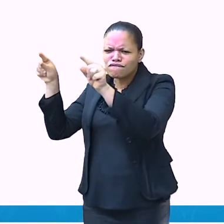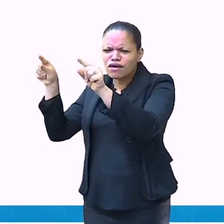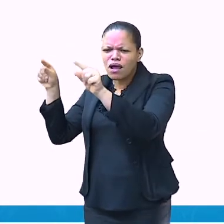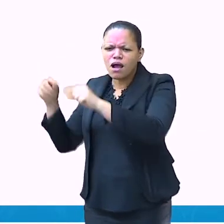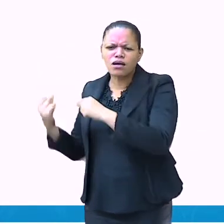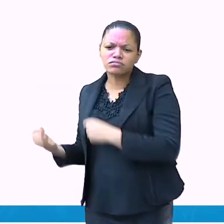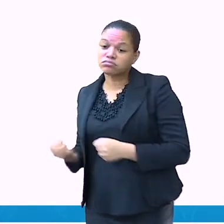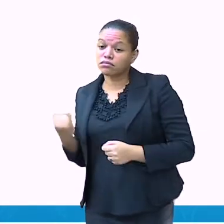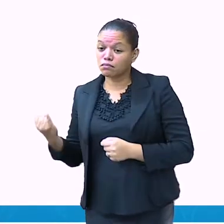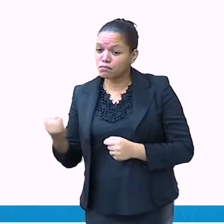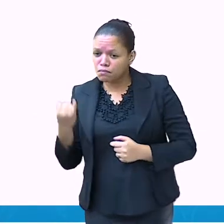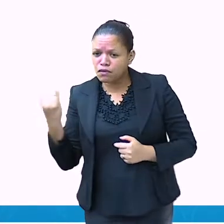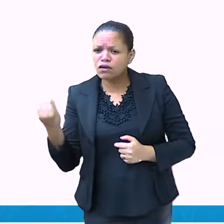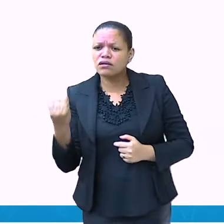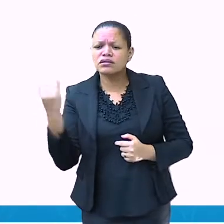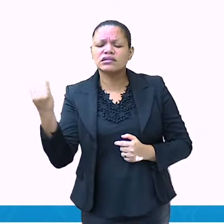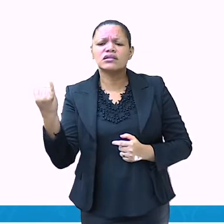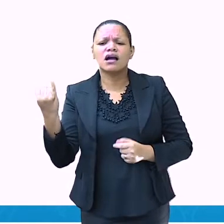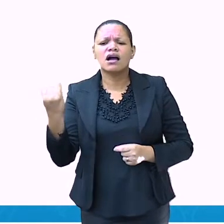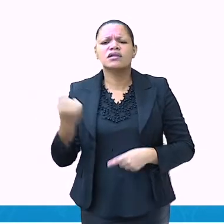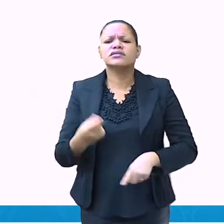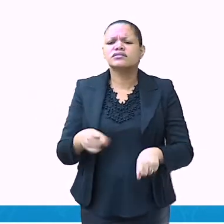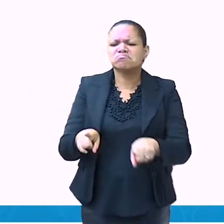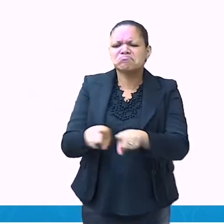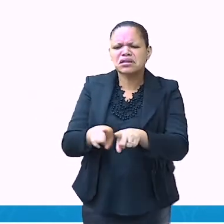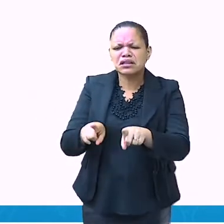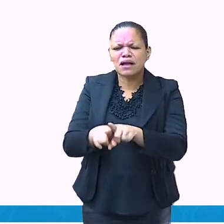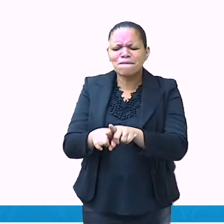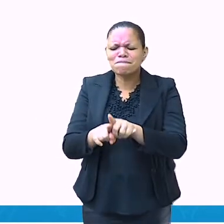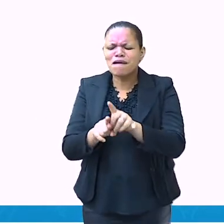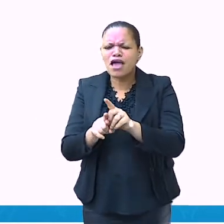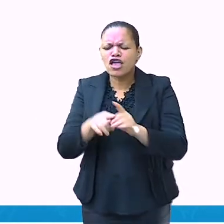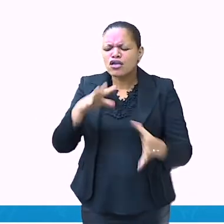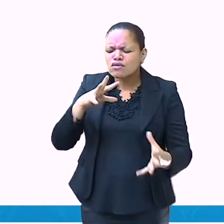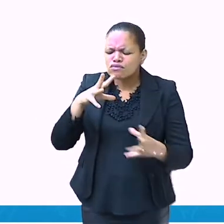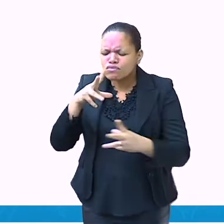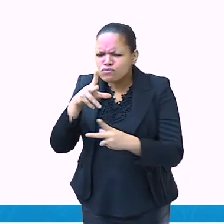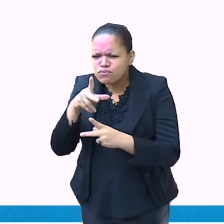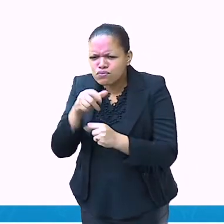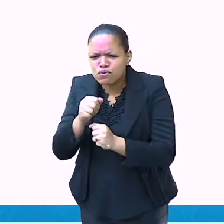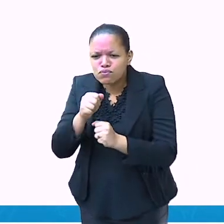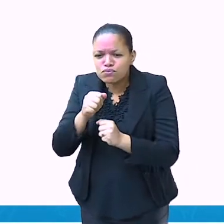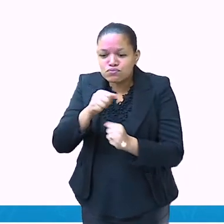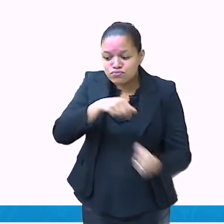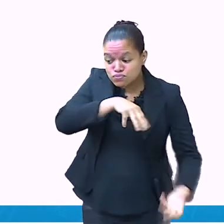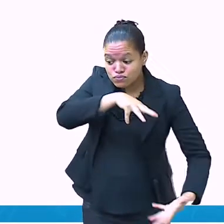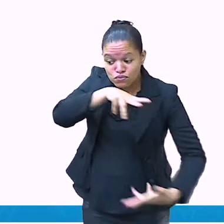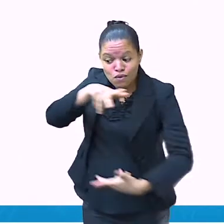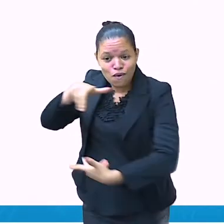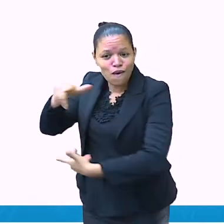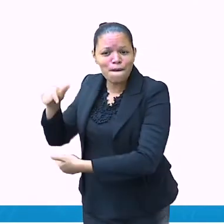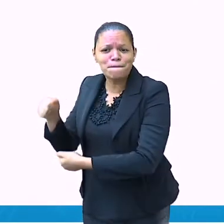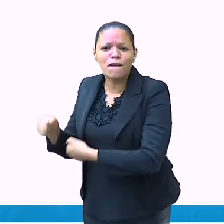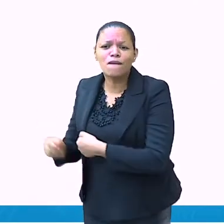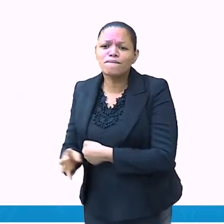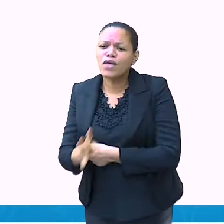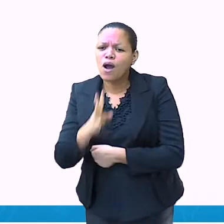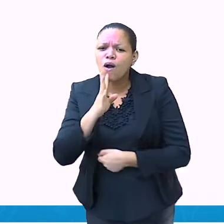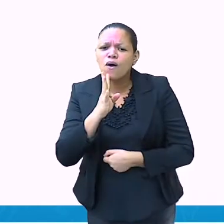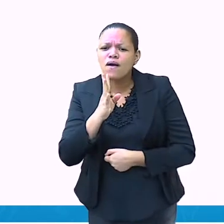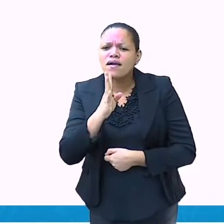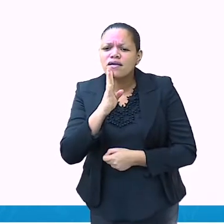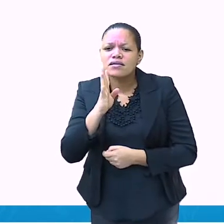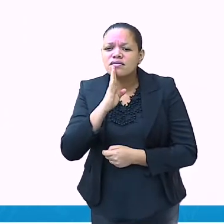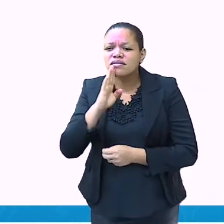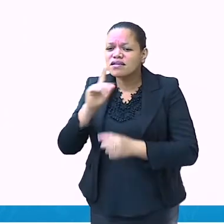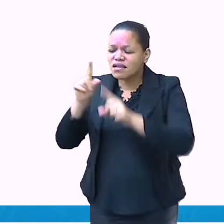famoso, esse que de fato ganhou o mundo, né? Que foi on 28 August